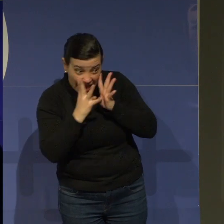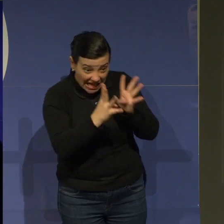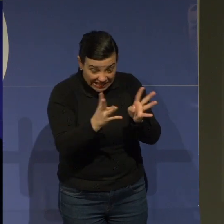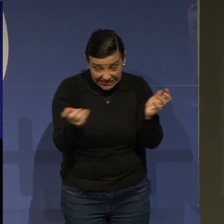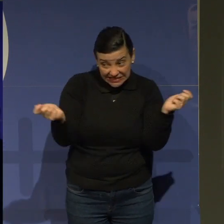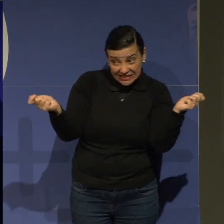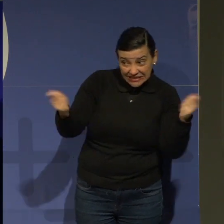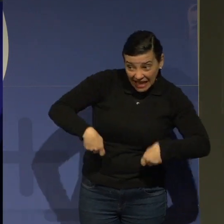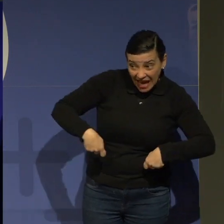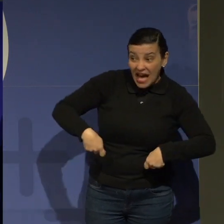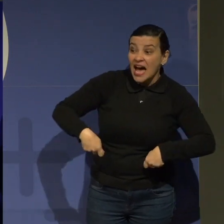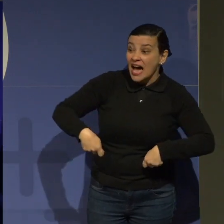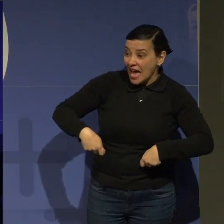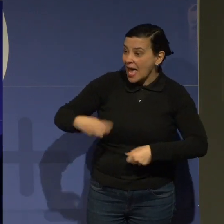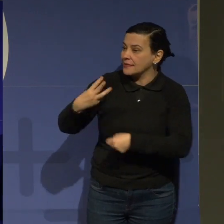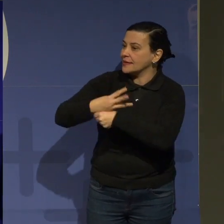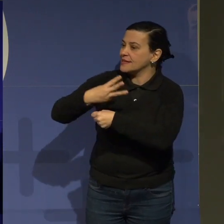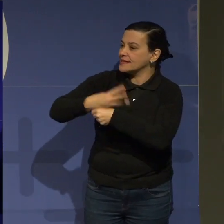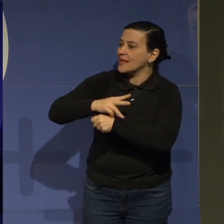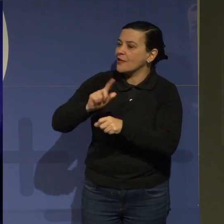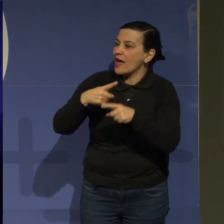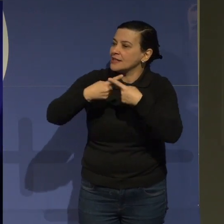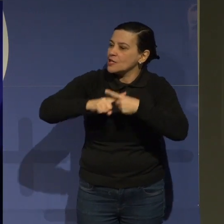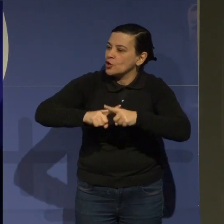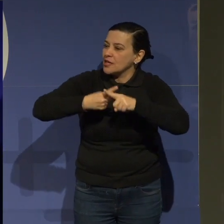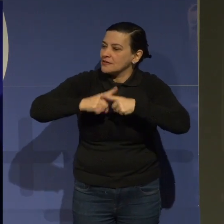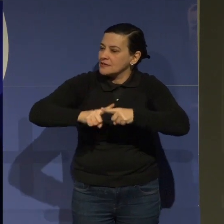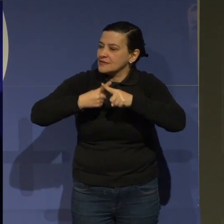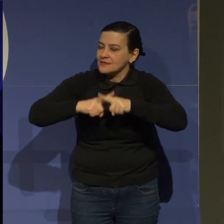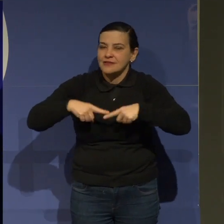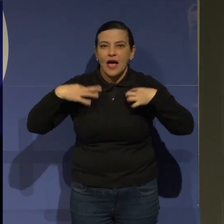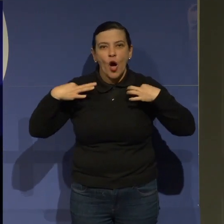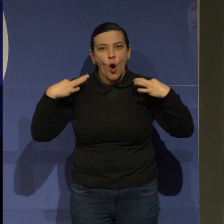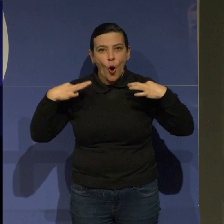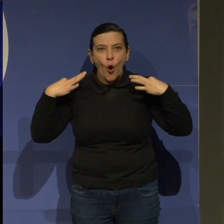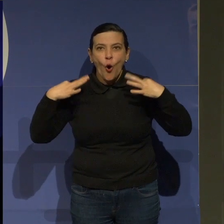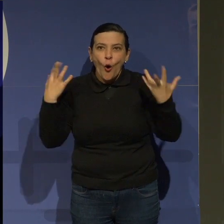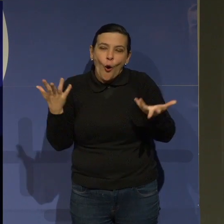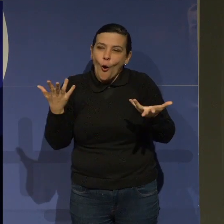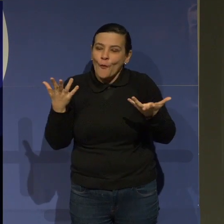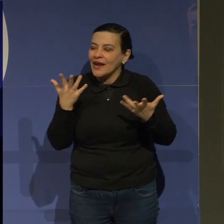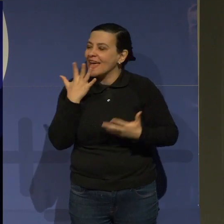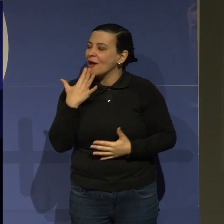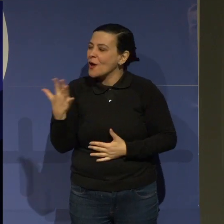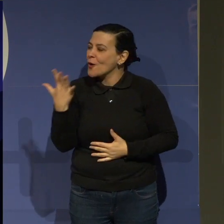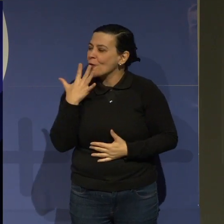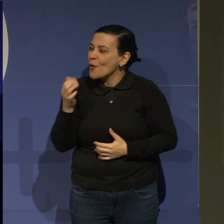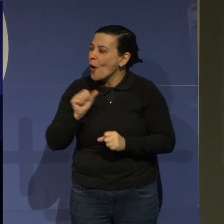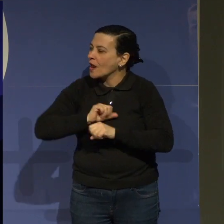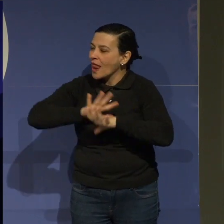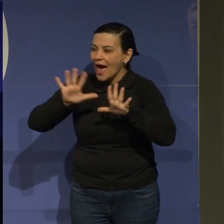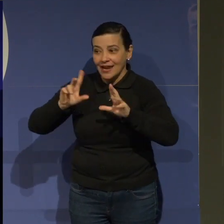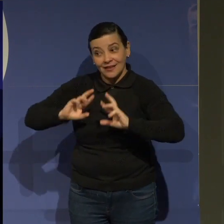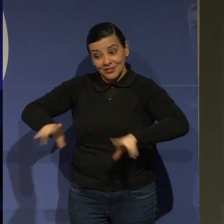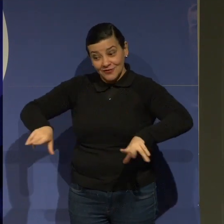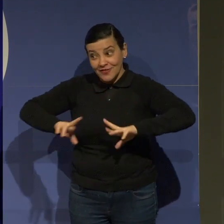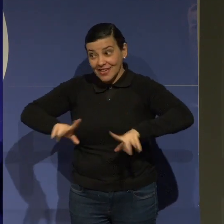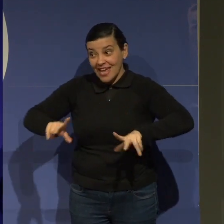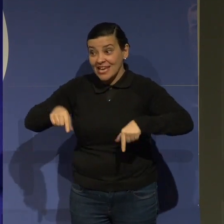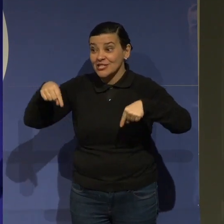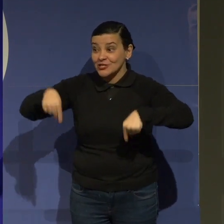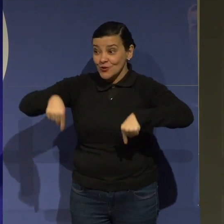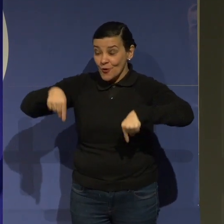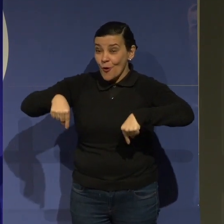terceira idade que fica tricotando, usando roupas de tom pastel. Então, é outro perfil